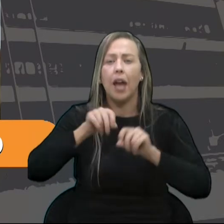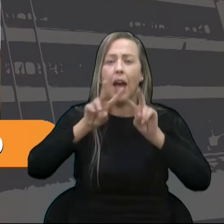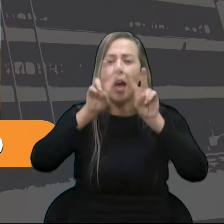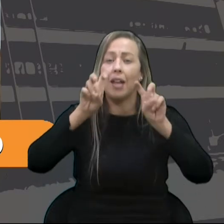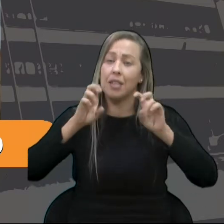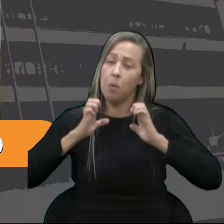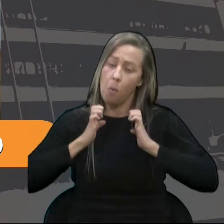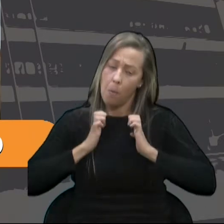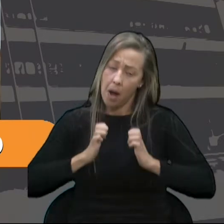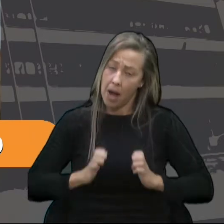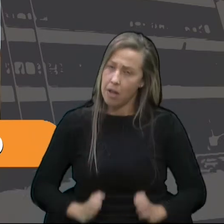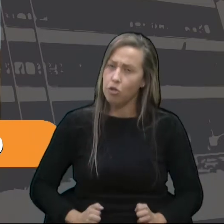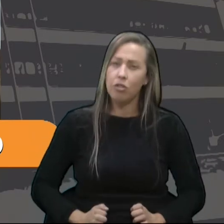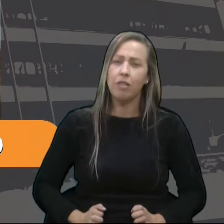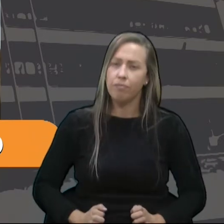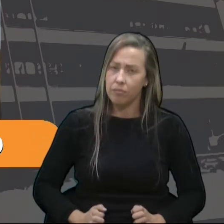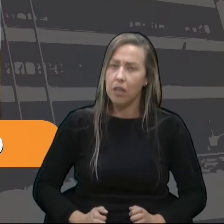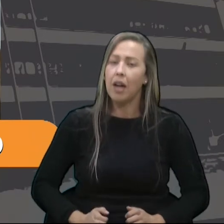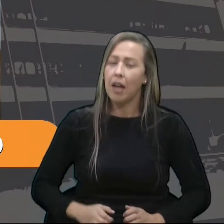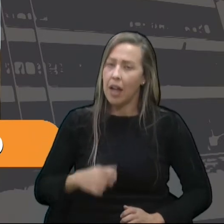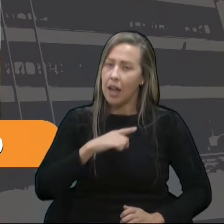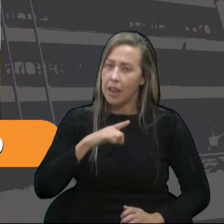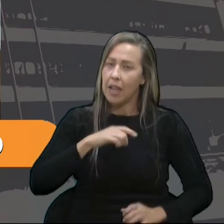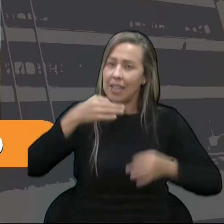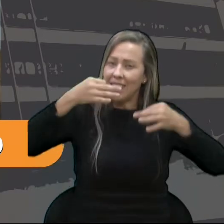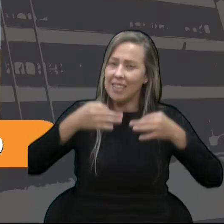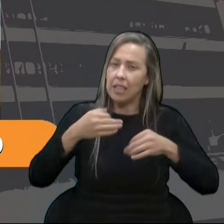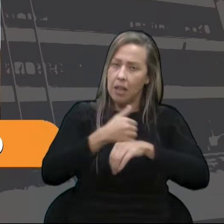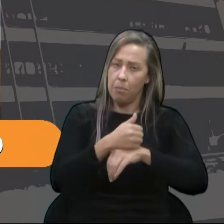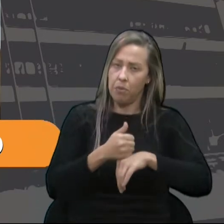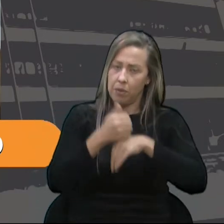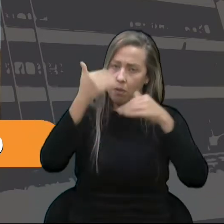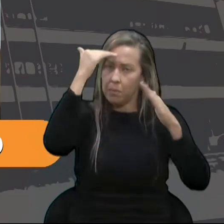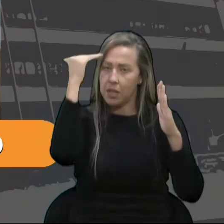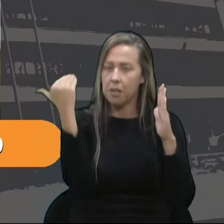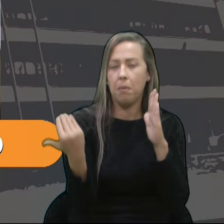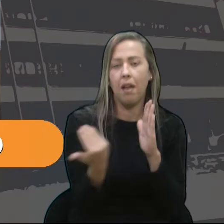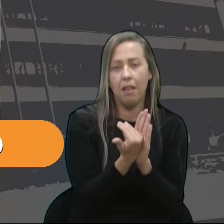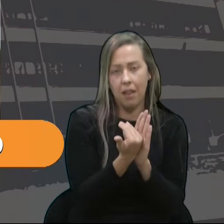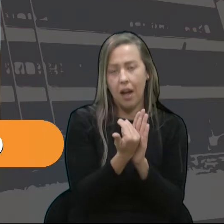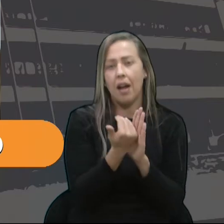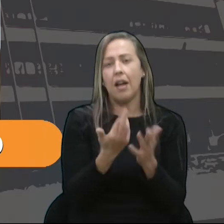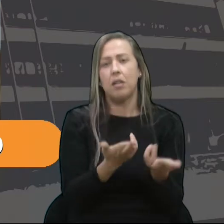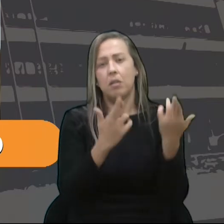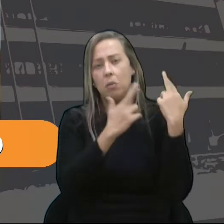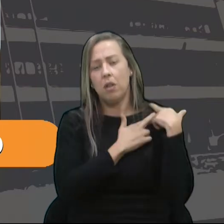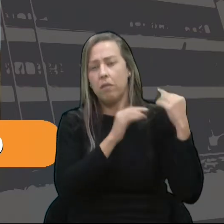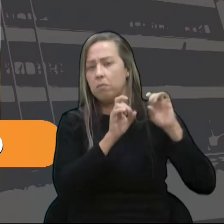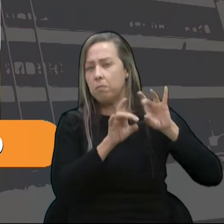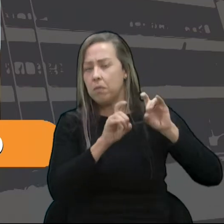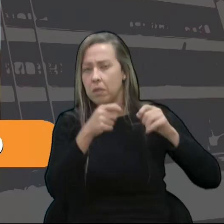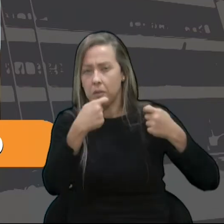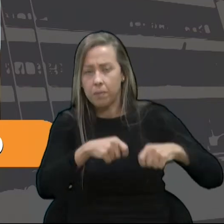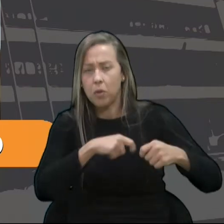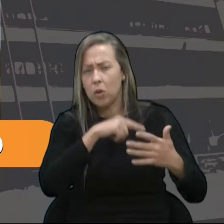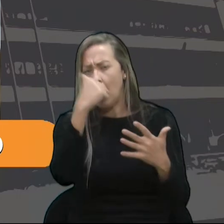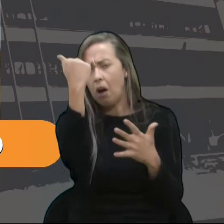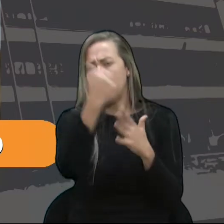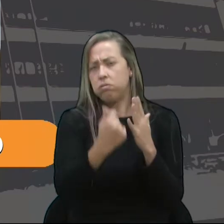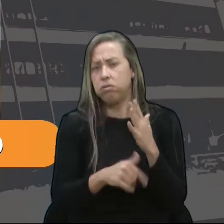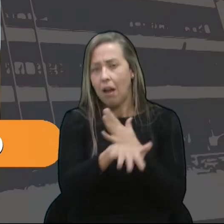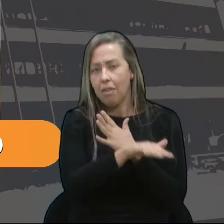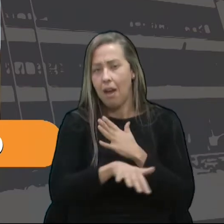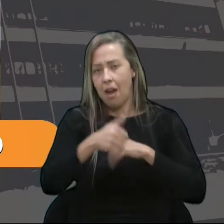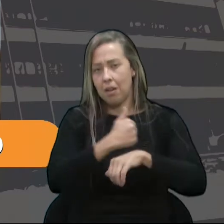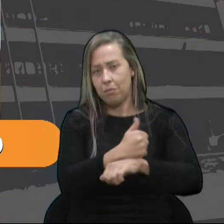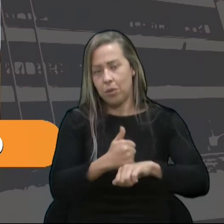éticas, lembrando o código de ética da profissão, então a sua responsabilidade social e todas as questões que